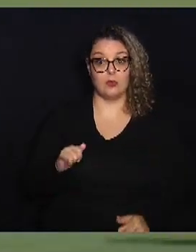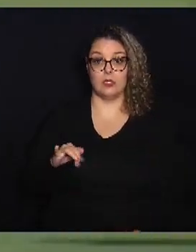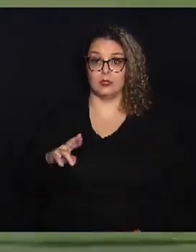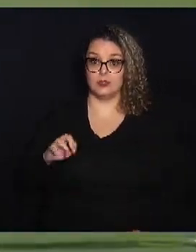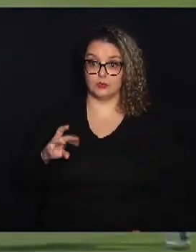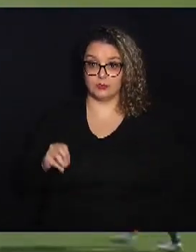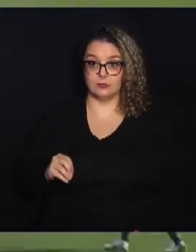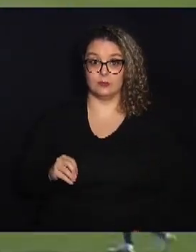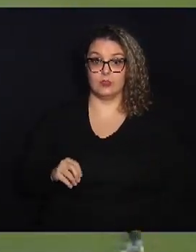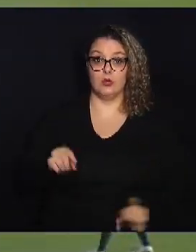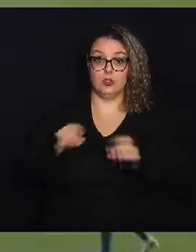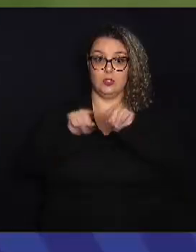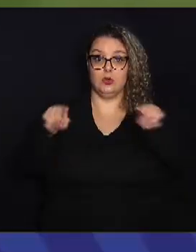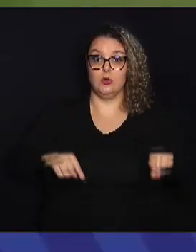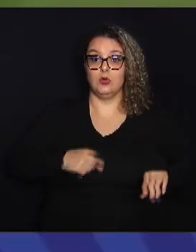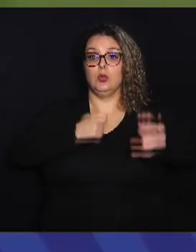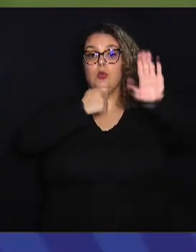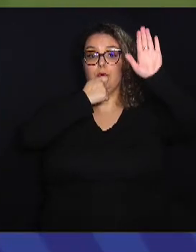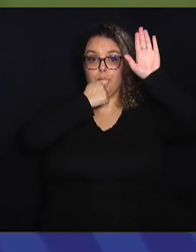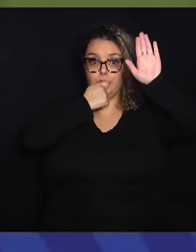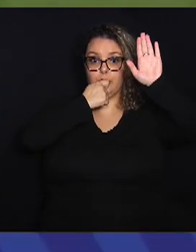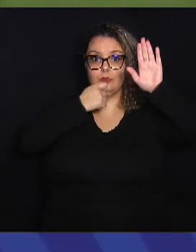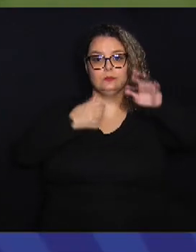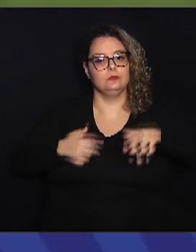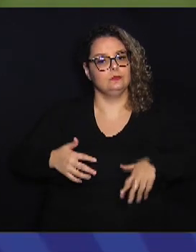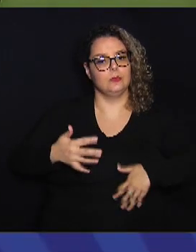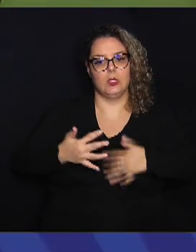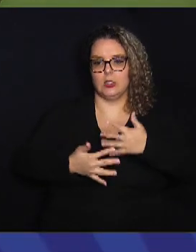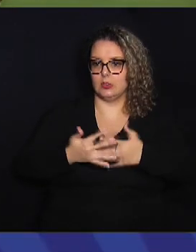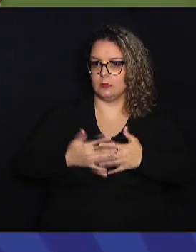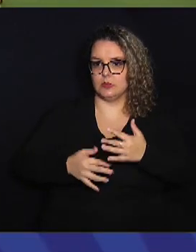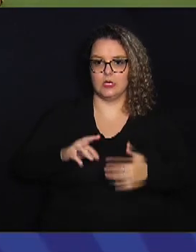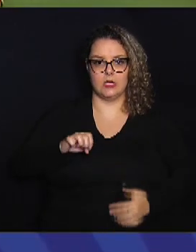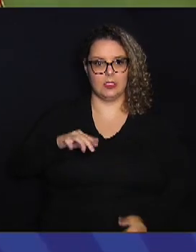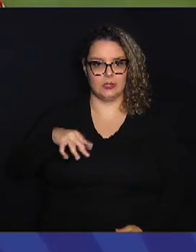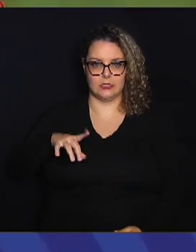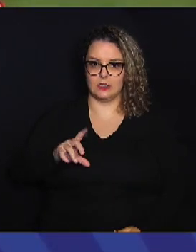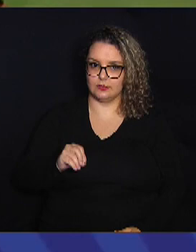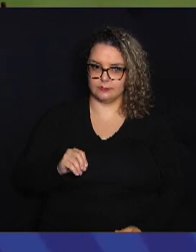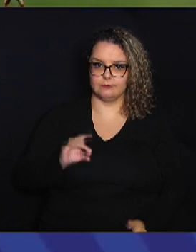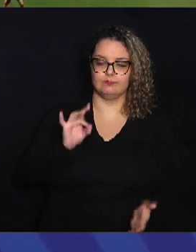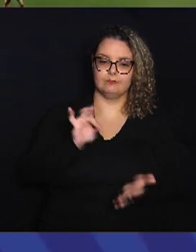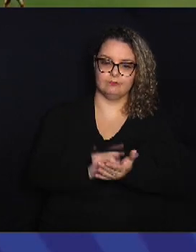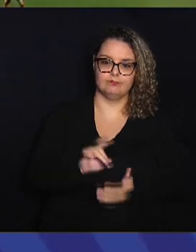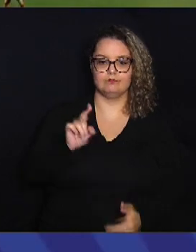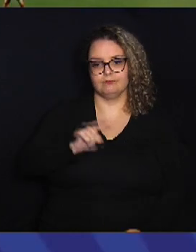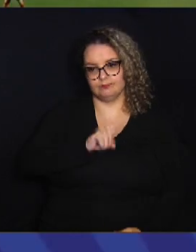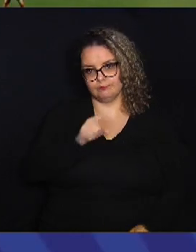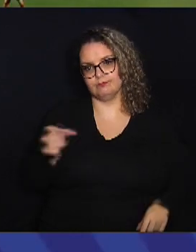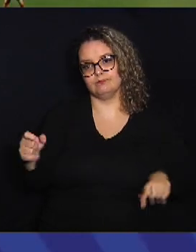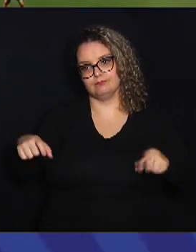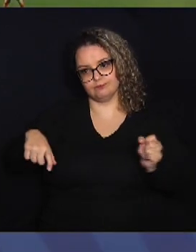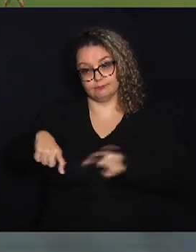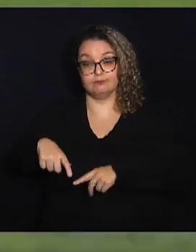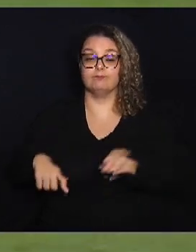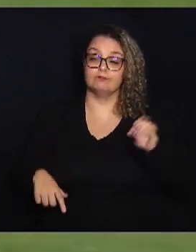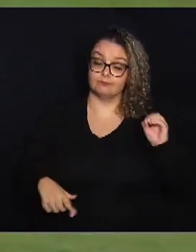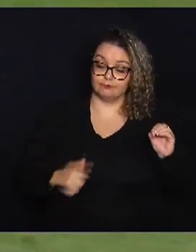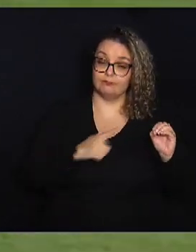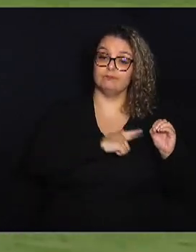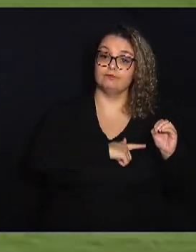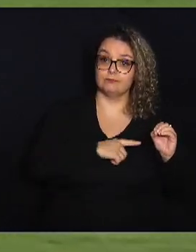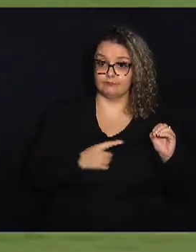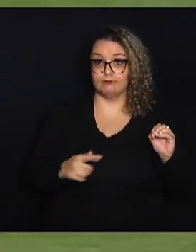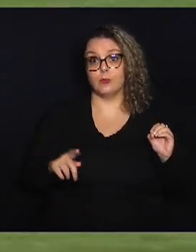o VAR, o árbitro de vídeo, apontou o impedimento de Reinaldo na origem da jogada e anulando o gol. Resultado final, Guarani